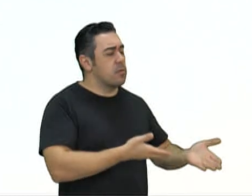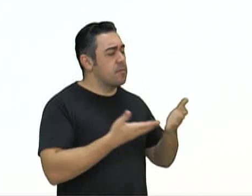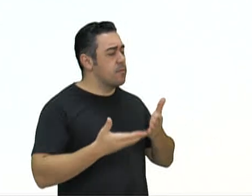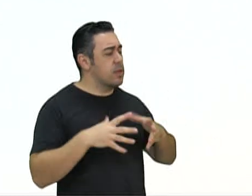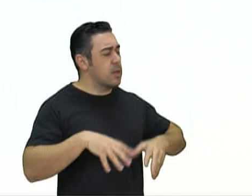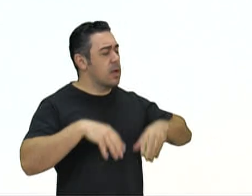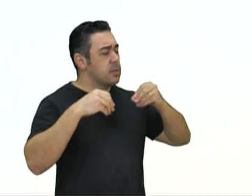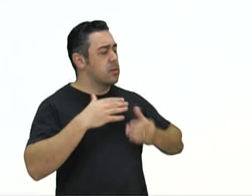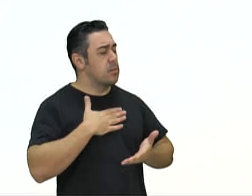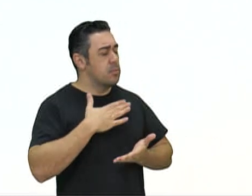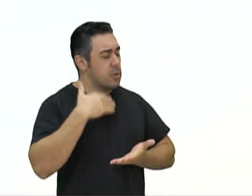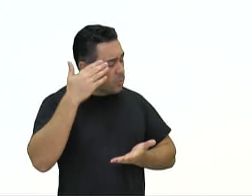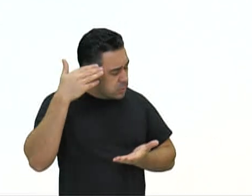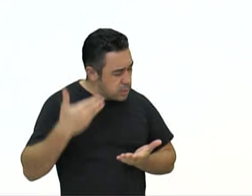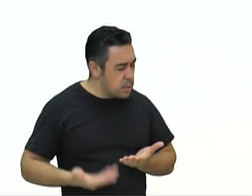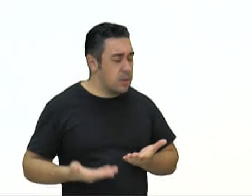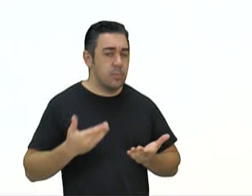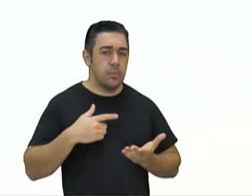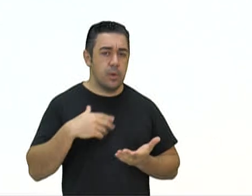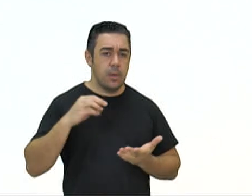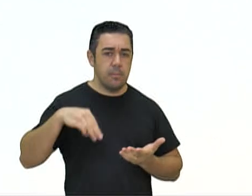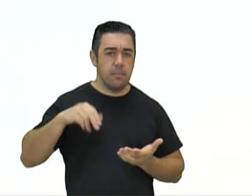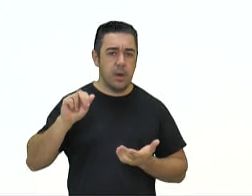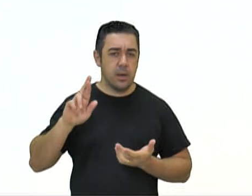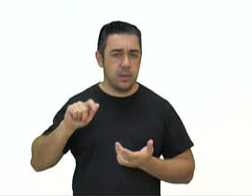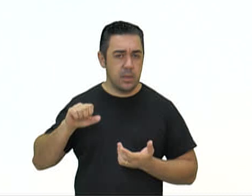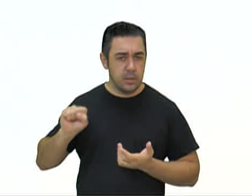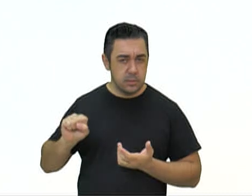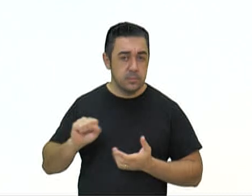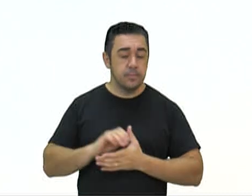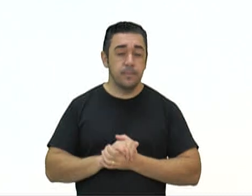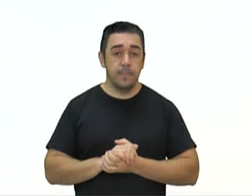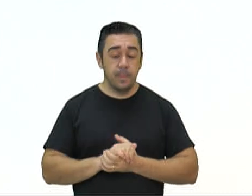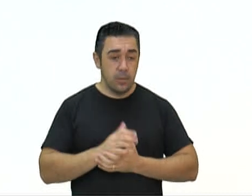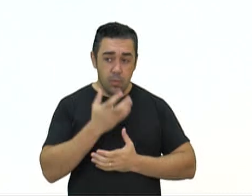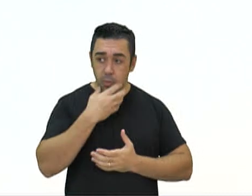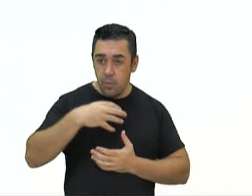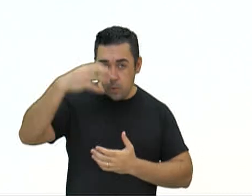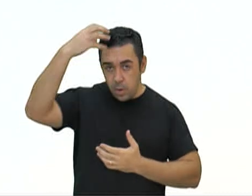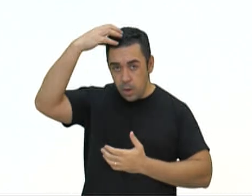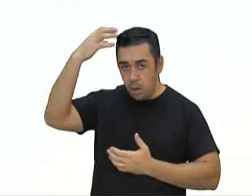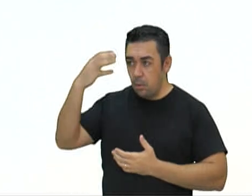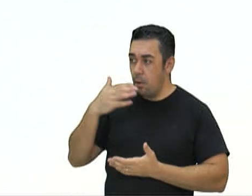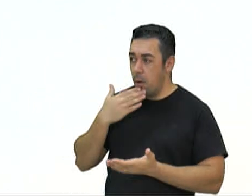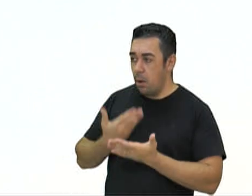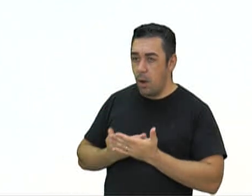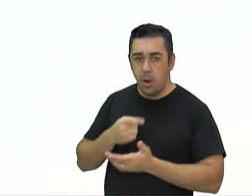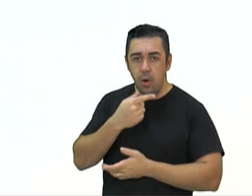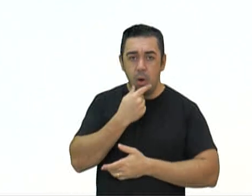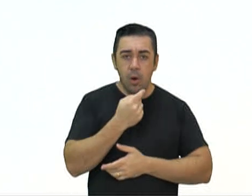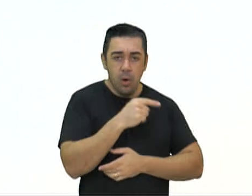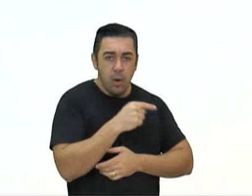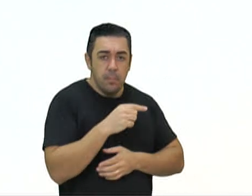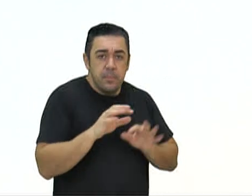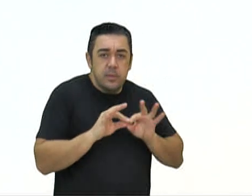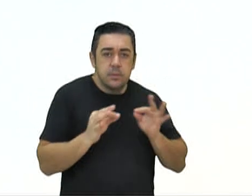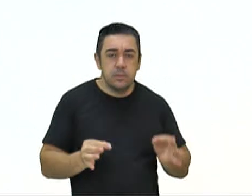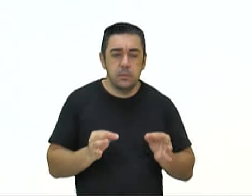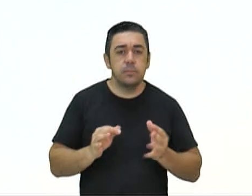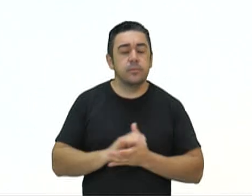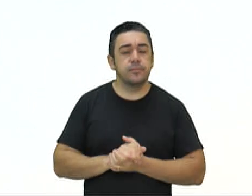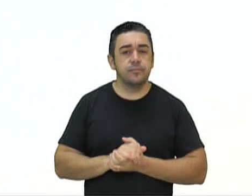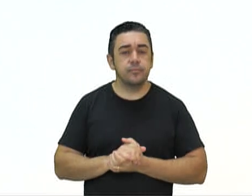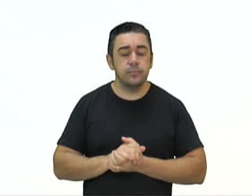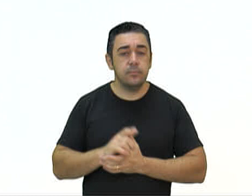castelo do meu amo, o Marquês de Carabás. O rei, impressionado com a simplicidade do jovem rapaz, que